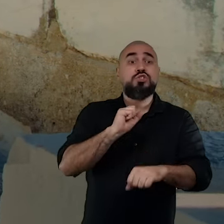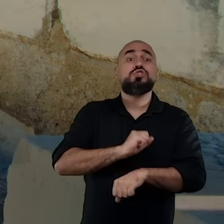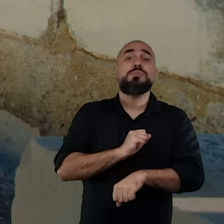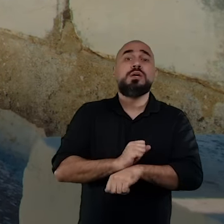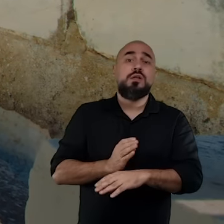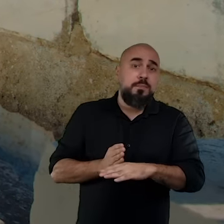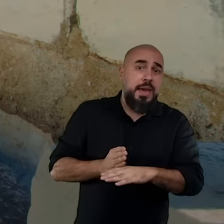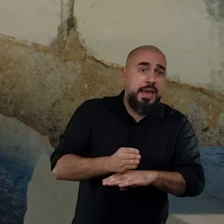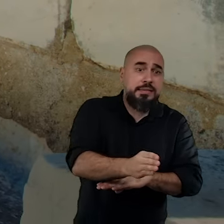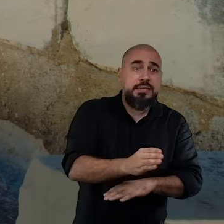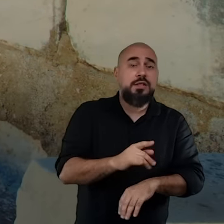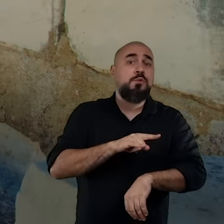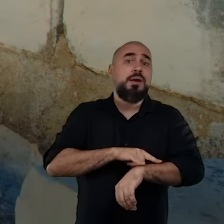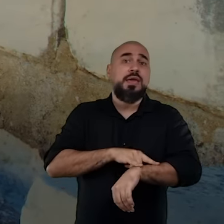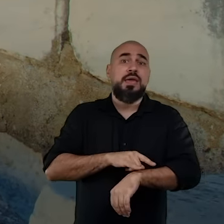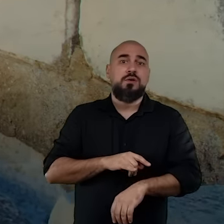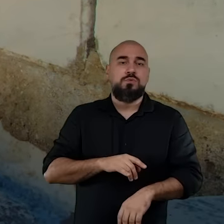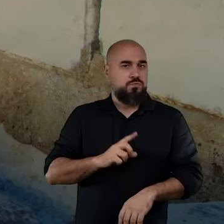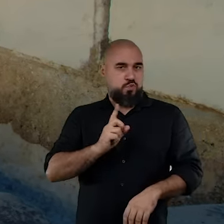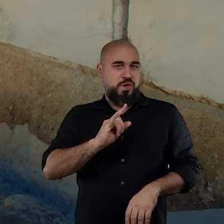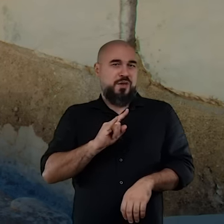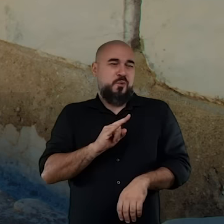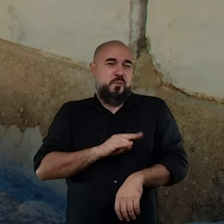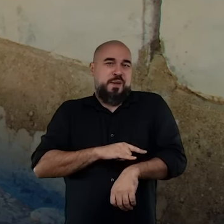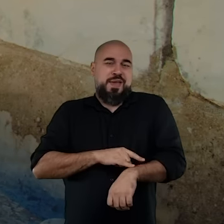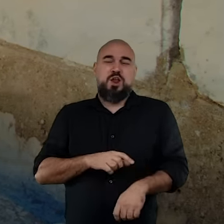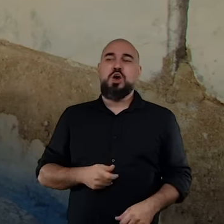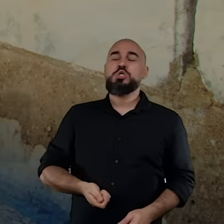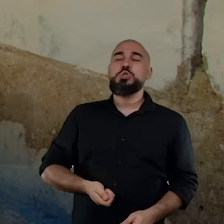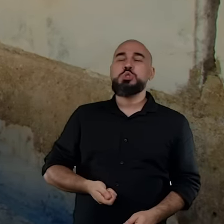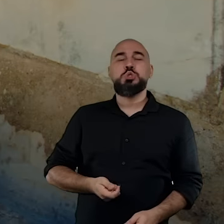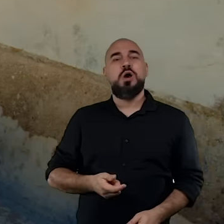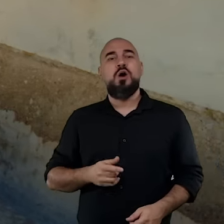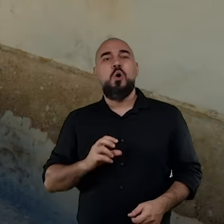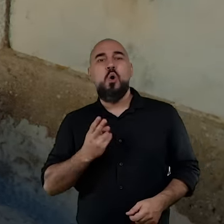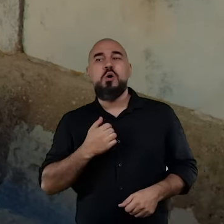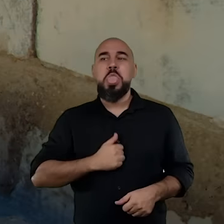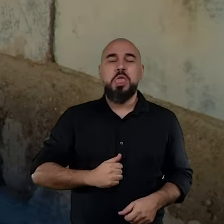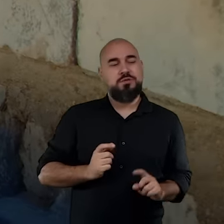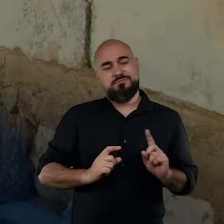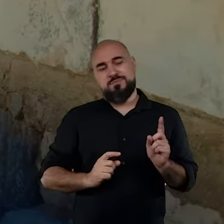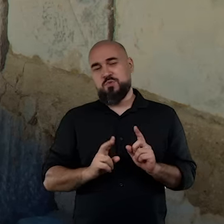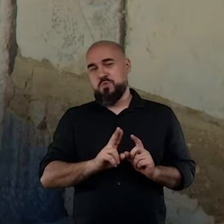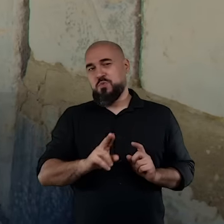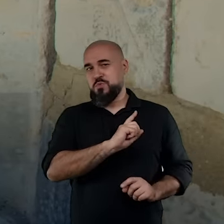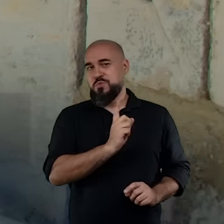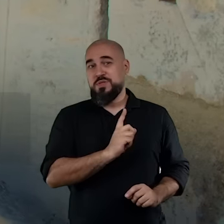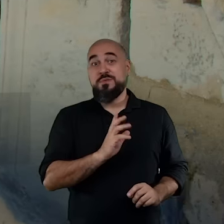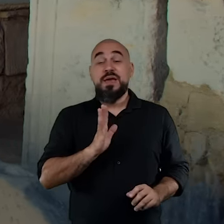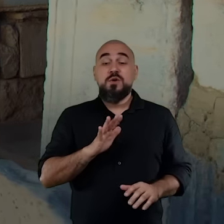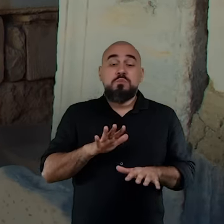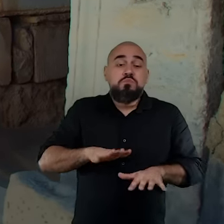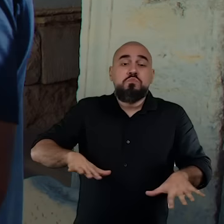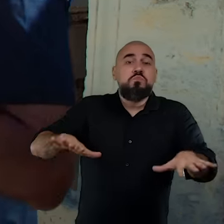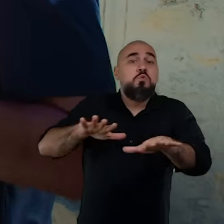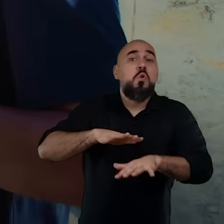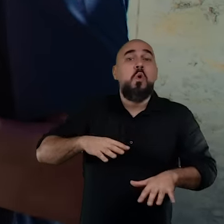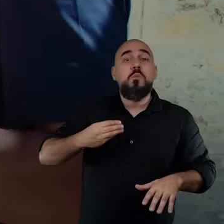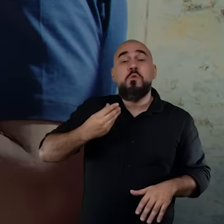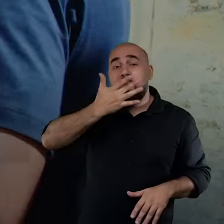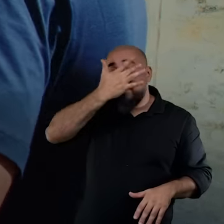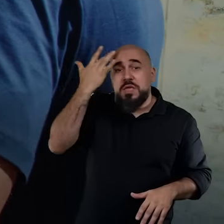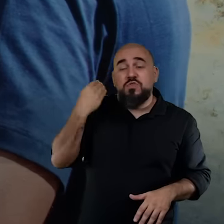justamente para entrar no banheiro público, não porque nós vamos usar o banheiro, mas para ver como eram os ambientes em que os